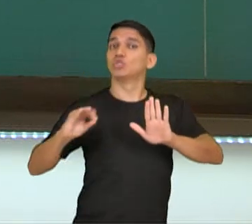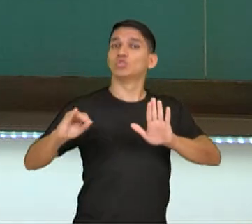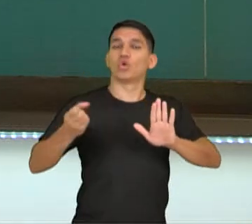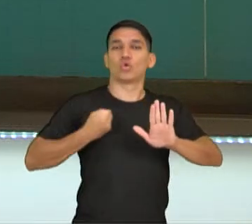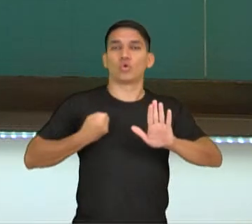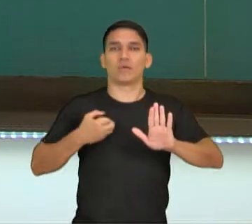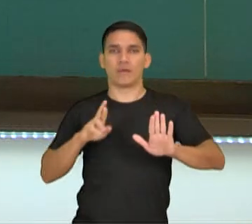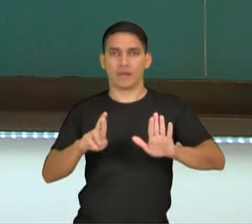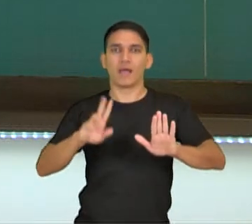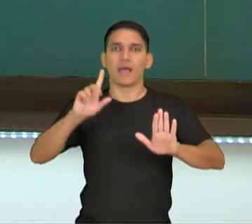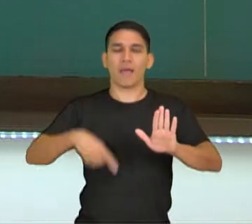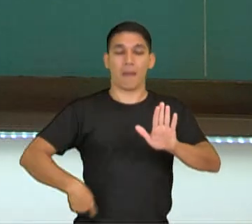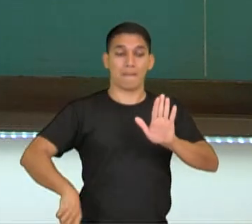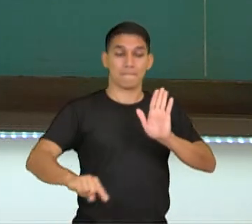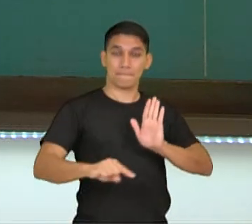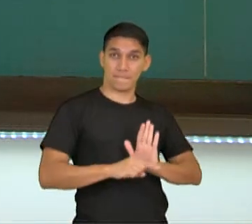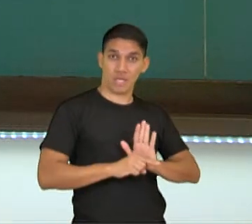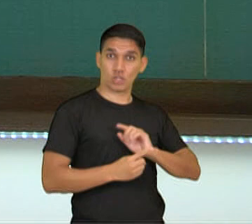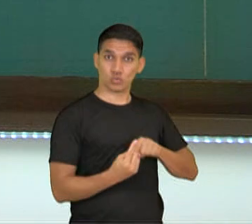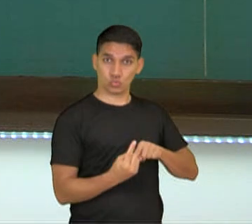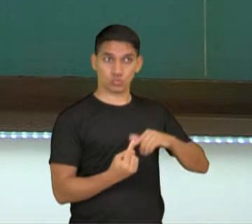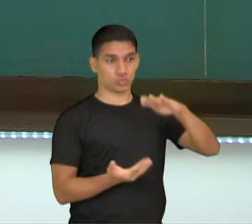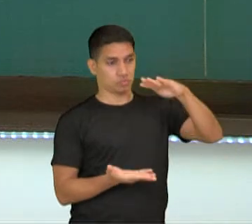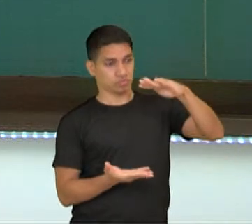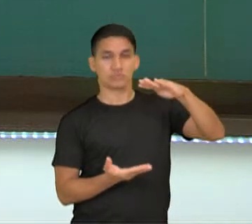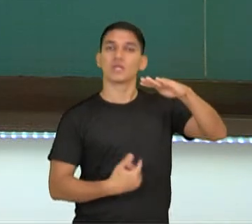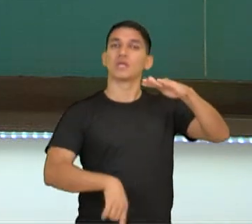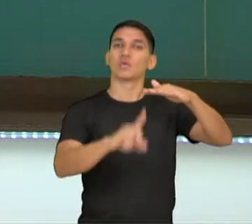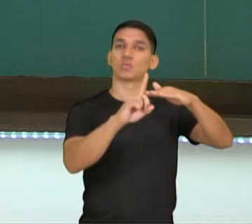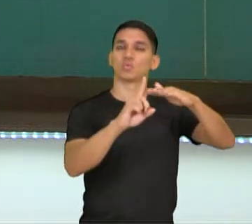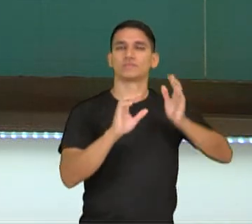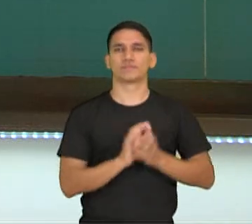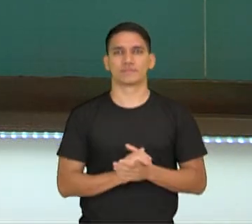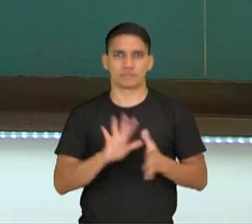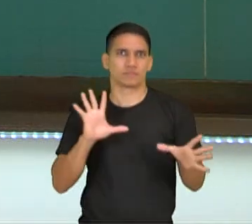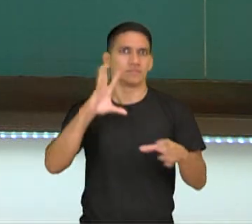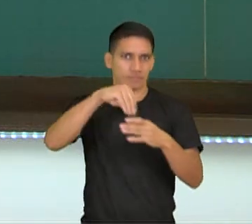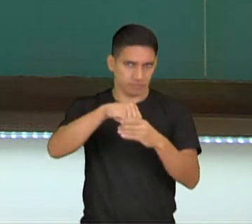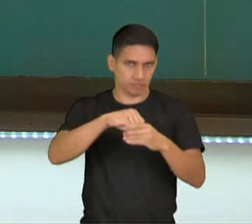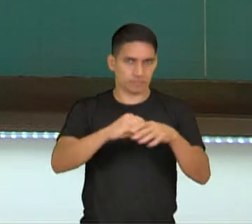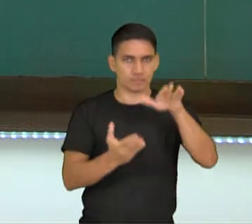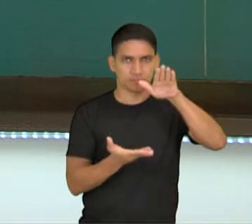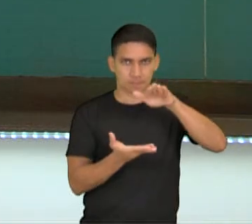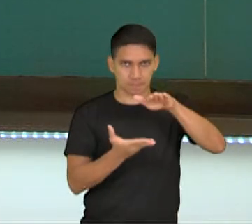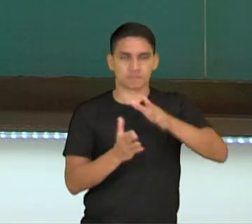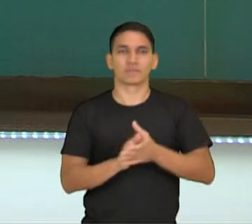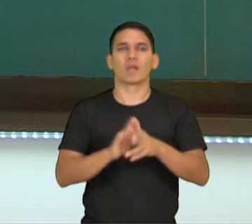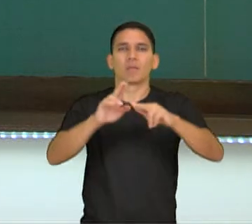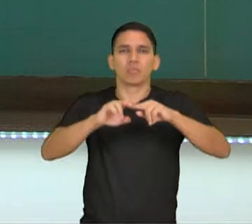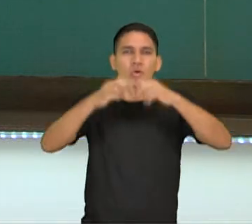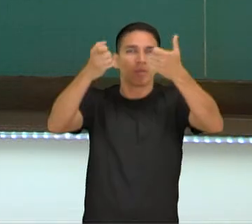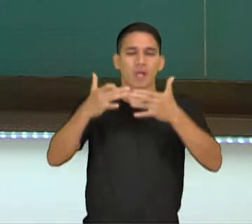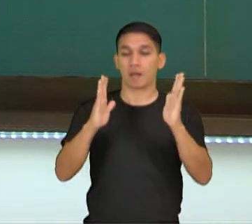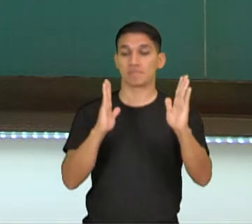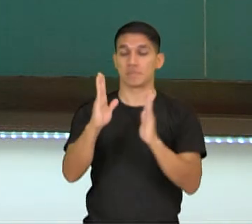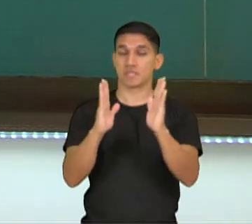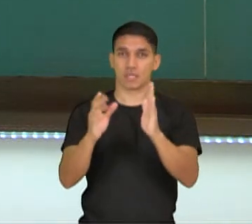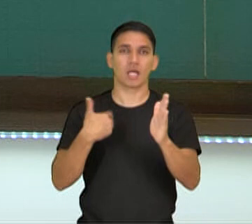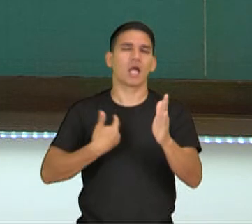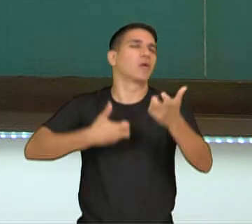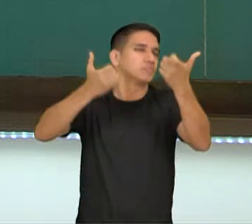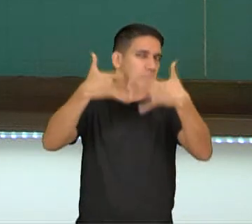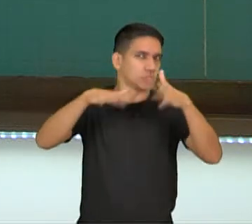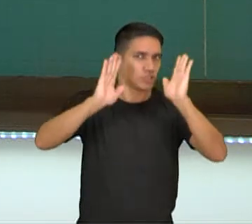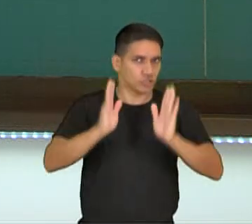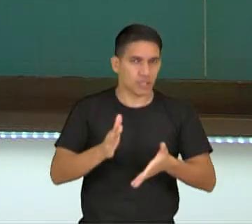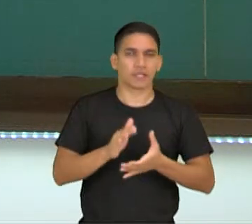-1 e 1, incluindo esses valores, tá bom? Então, aqui nós vamos falar um pouquinho sobre o período, aquilo que eu comentei com